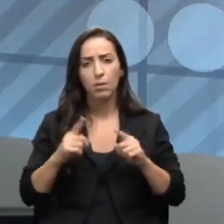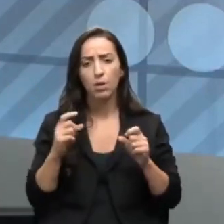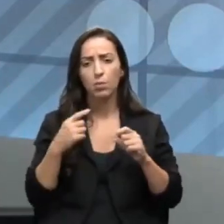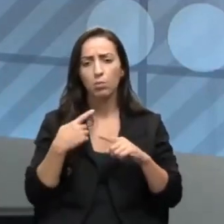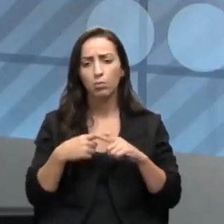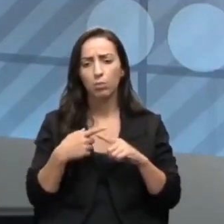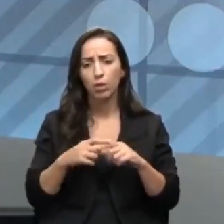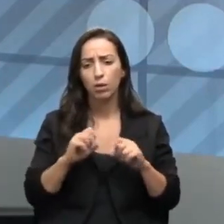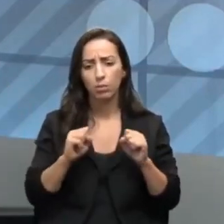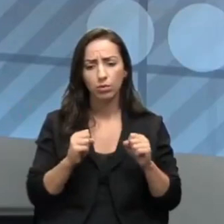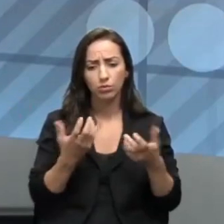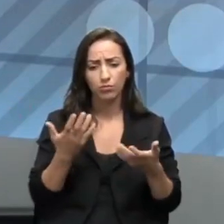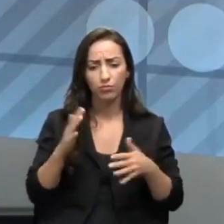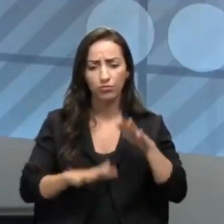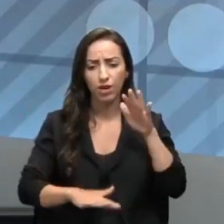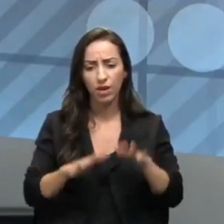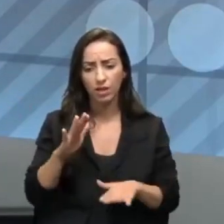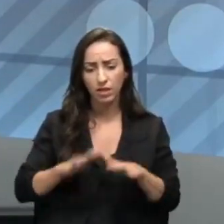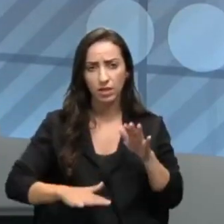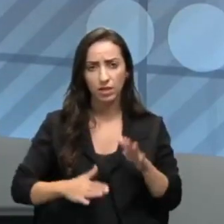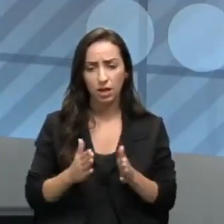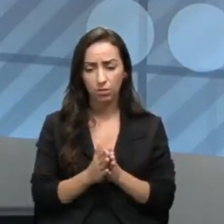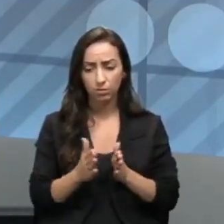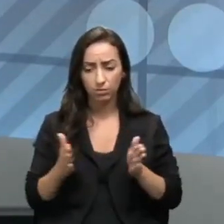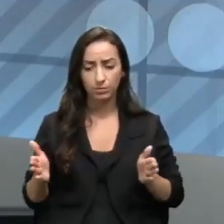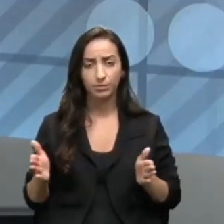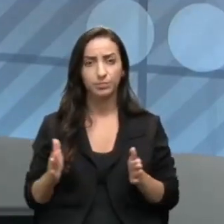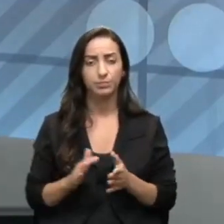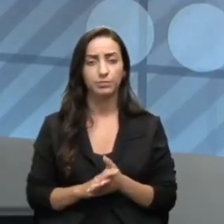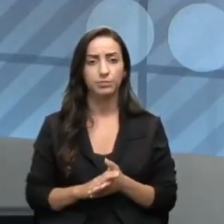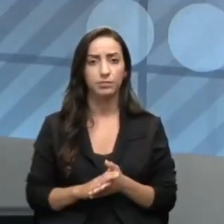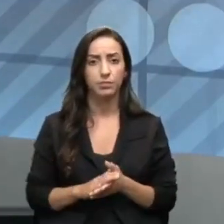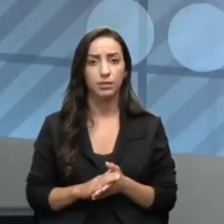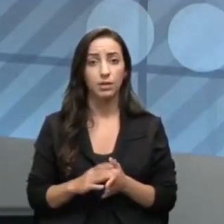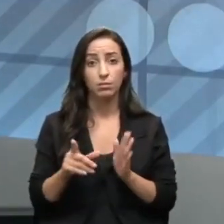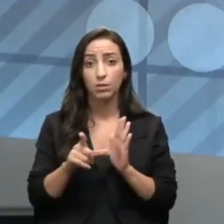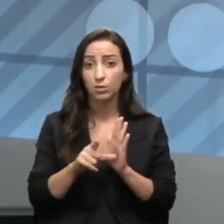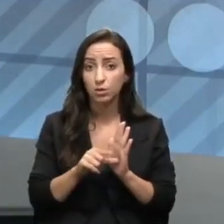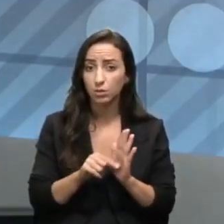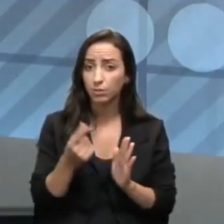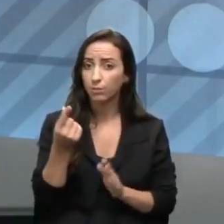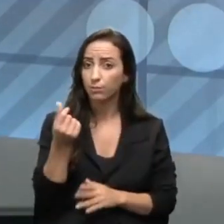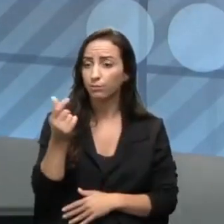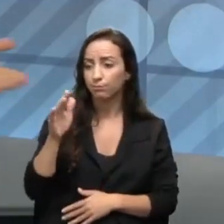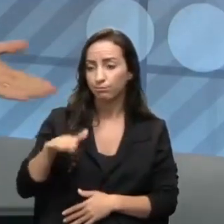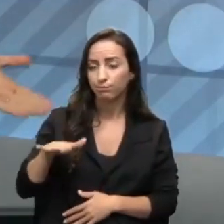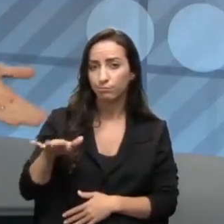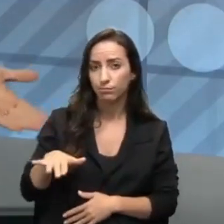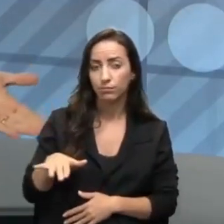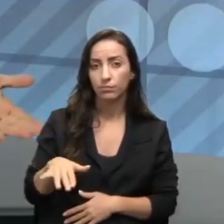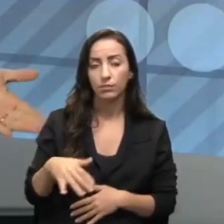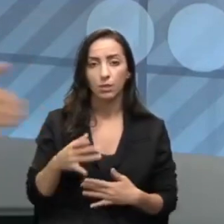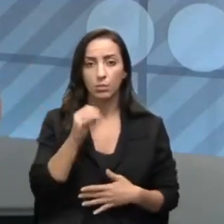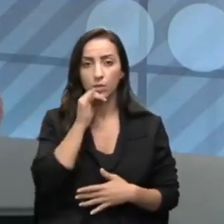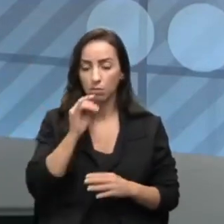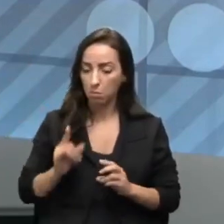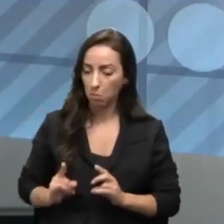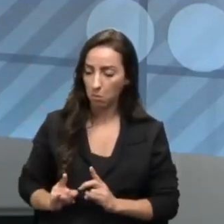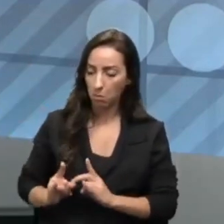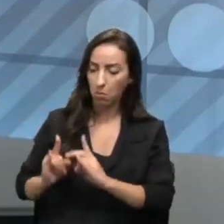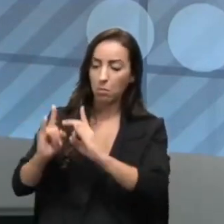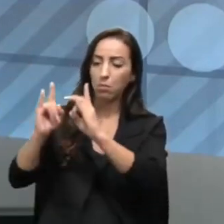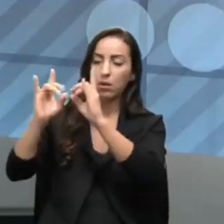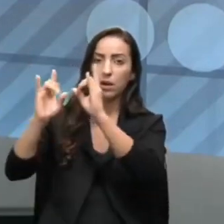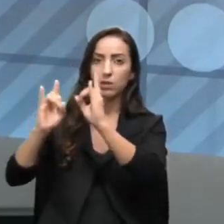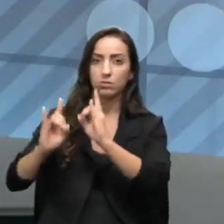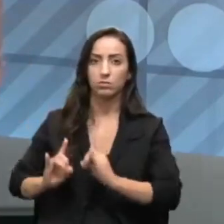este diâmetro da nossa armadura dentro de uma viga? Para a redução de custos. Então, num edifício, a gente tem,